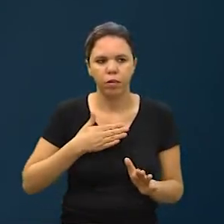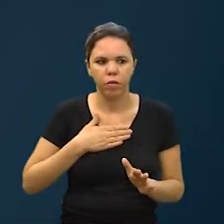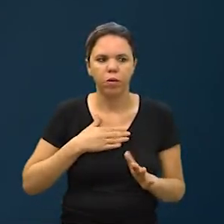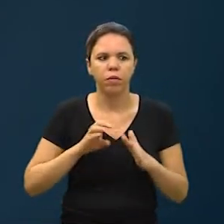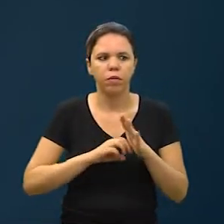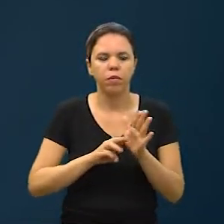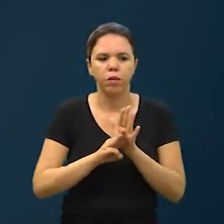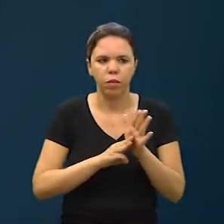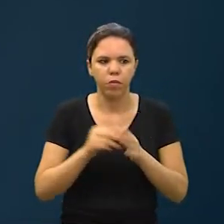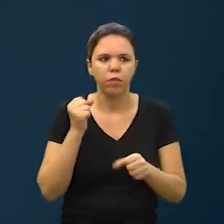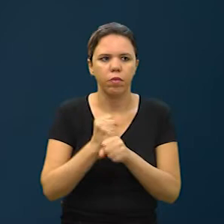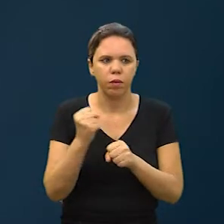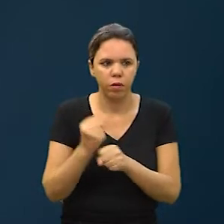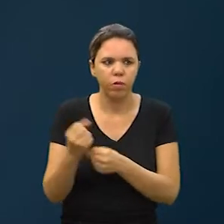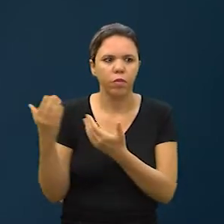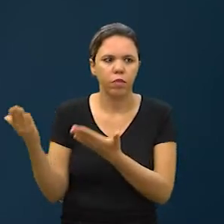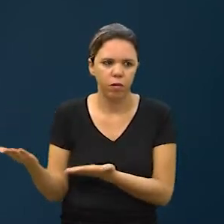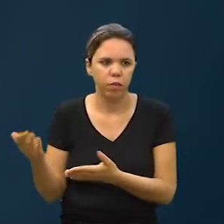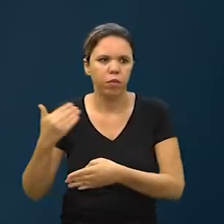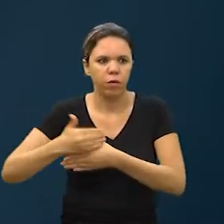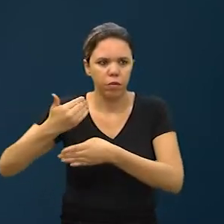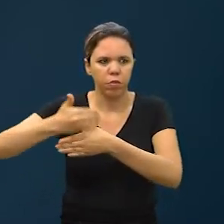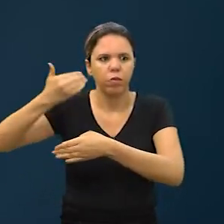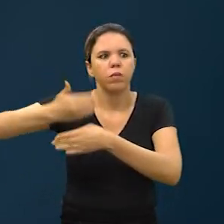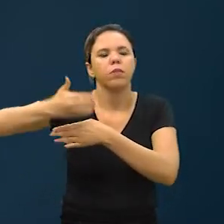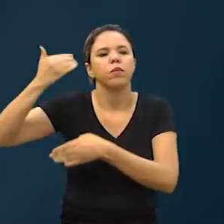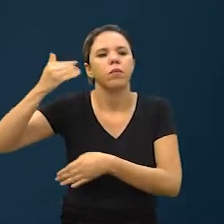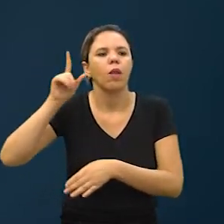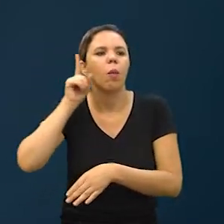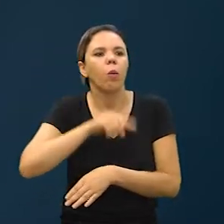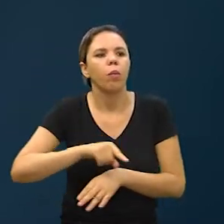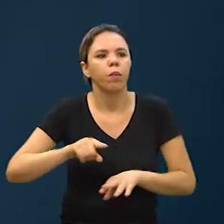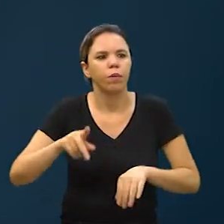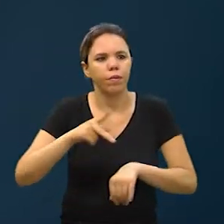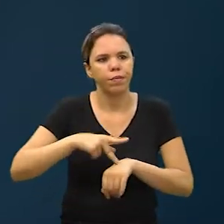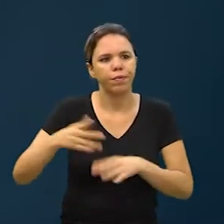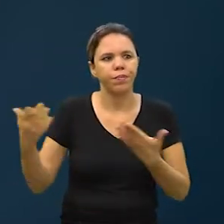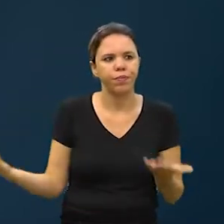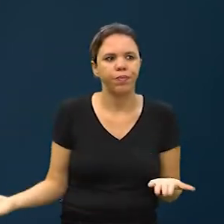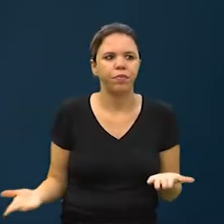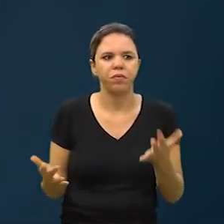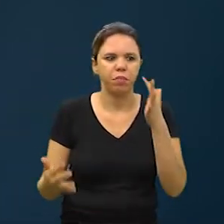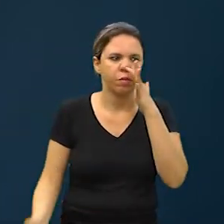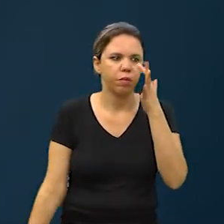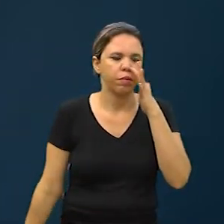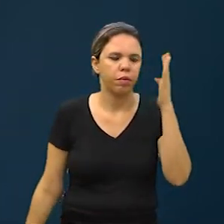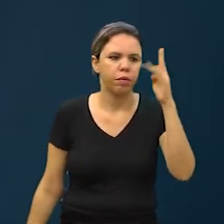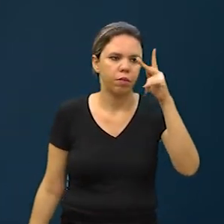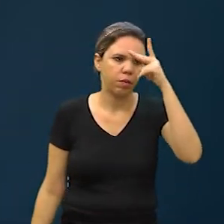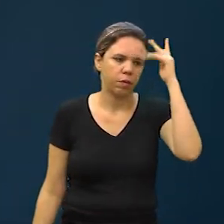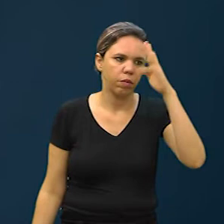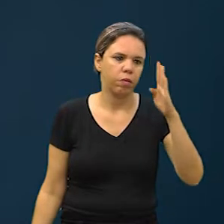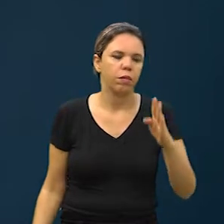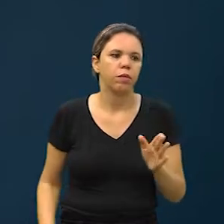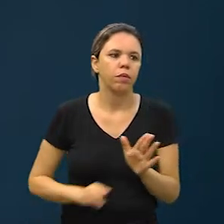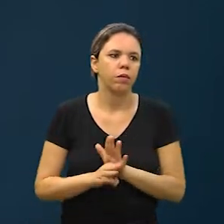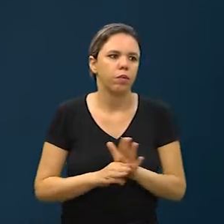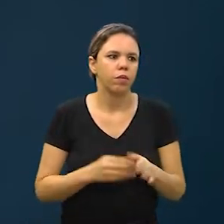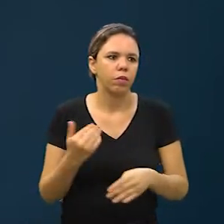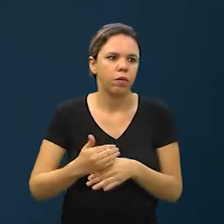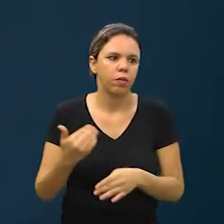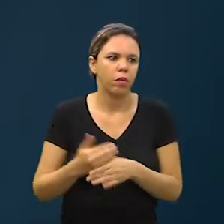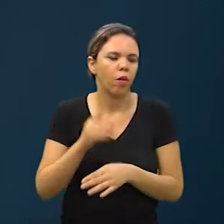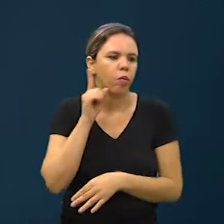e o método construtivo é assim. Então, poxa, os Estados Unidos é um país muito admirado pelos brasileiros. Só que se eu pegar o